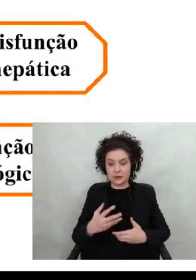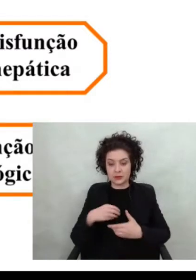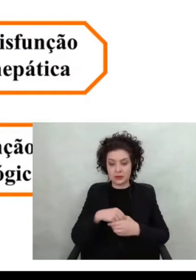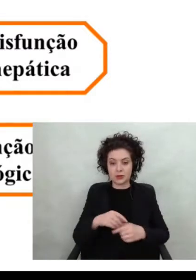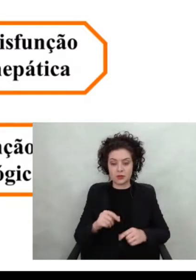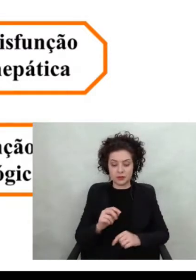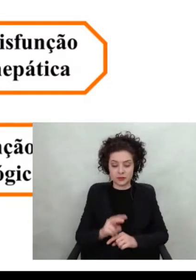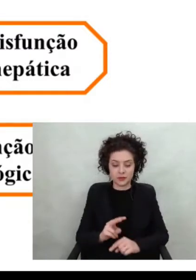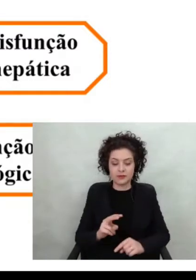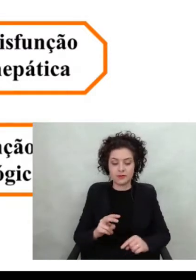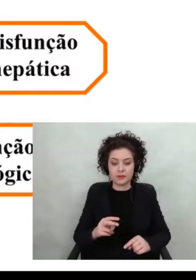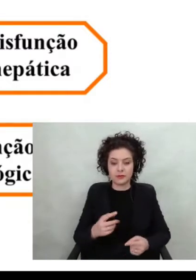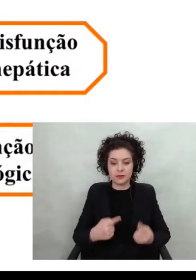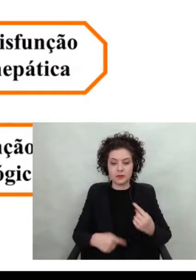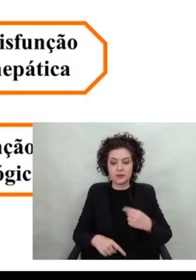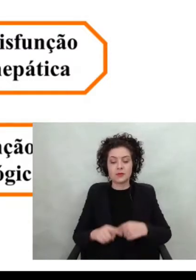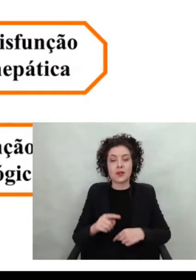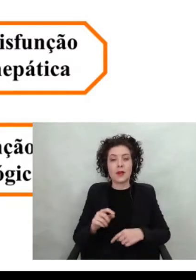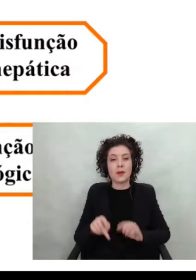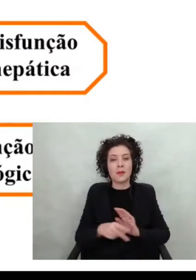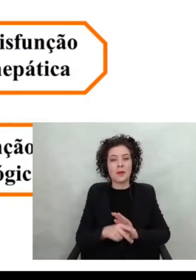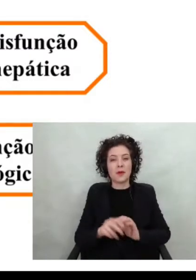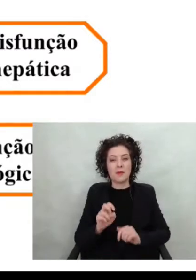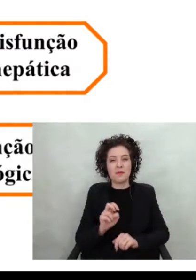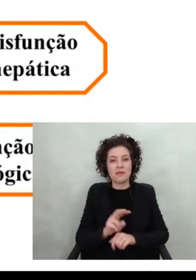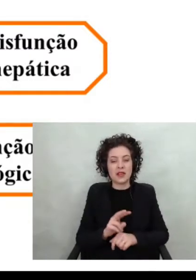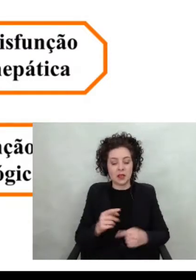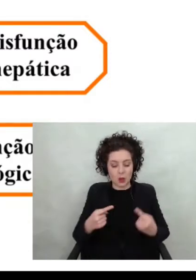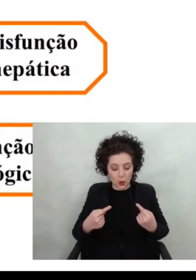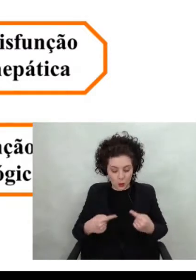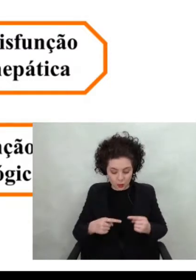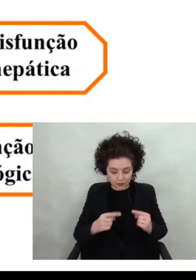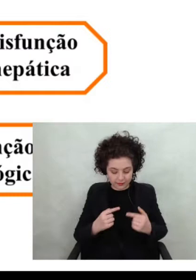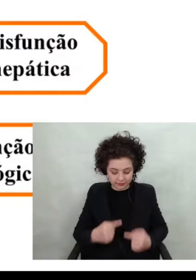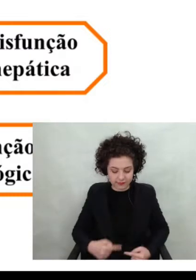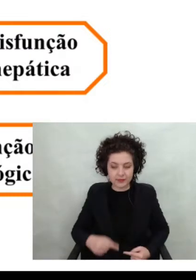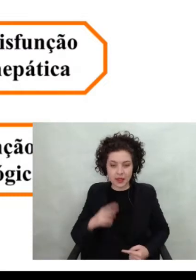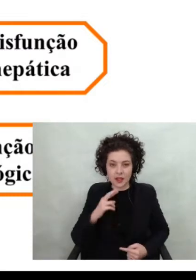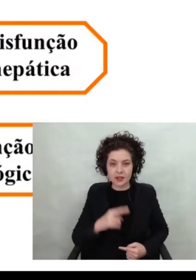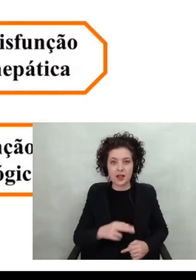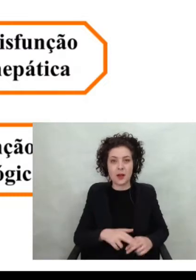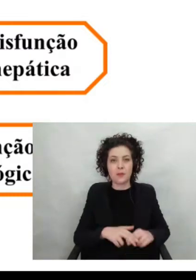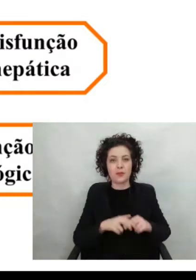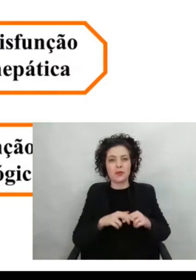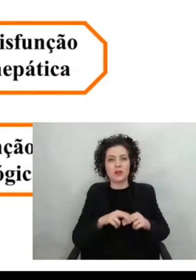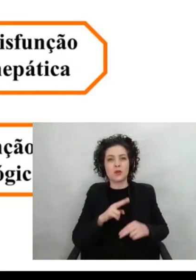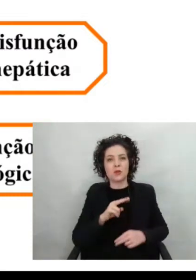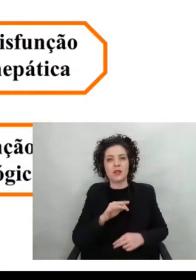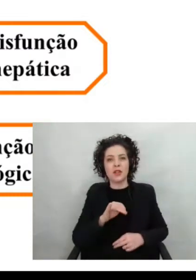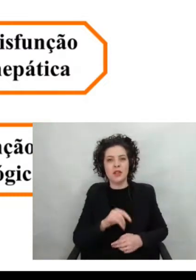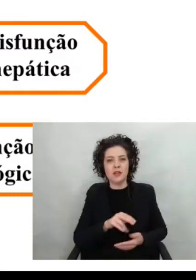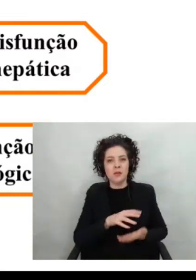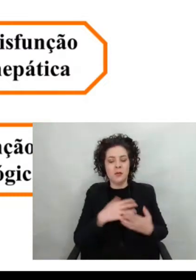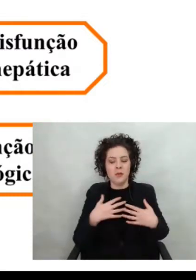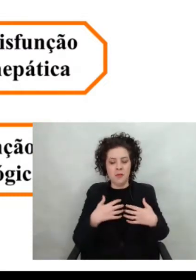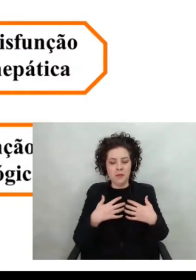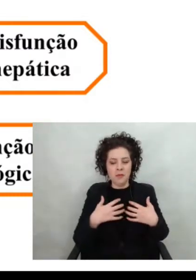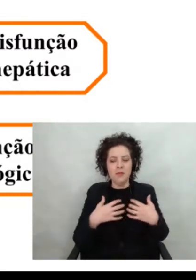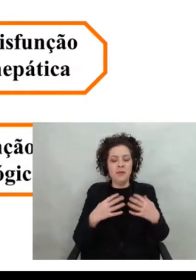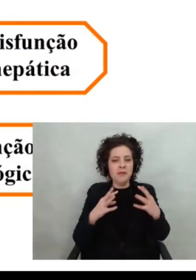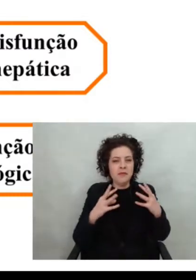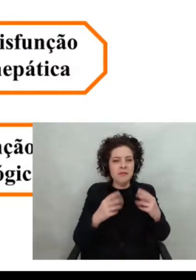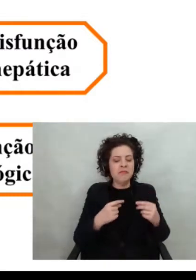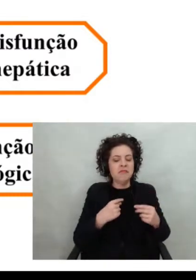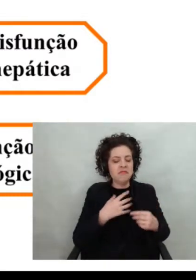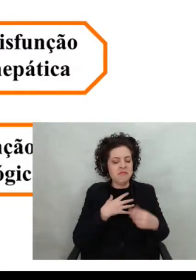sepse viral. E é isso que leva o nosso paciente à terapia intensiva. Estamos todos muito focados na disfunção respiratória, mas o